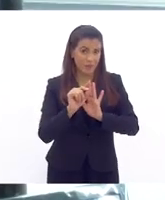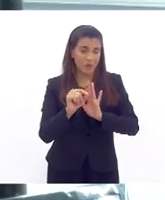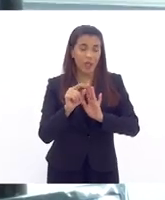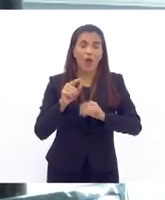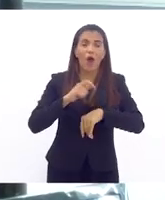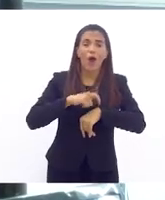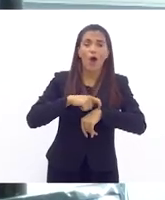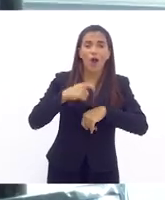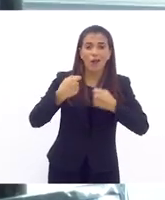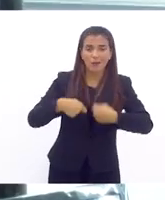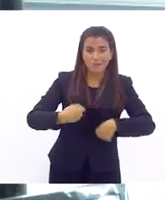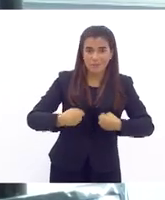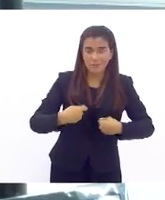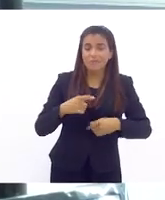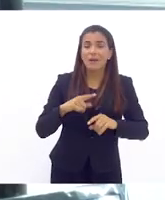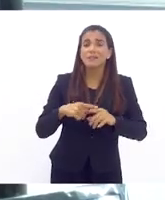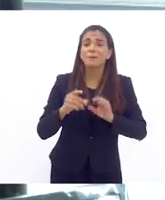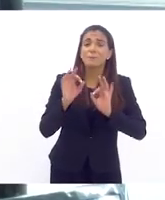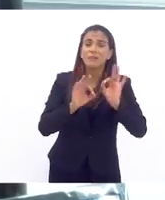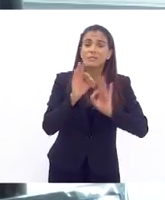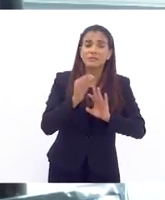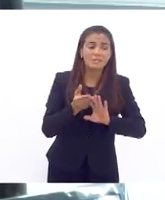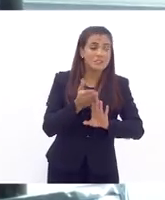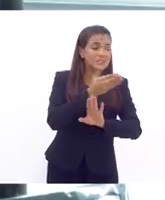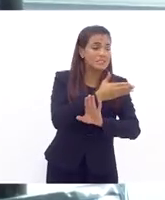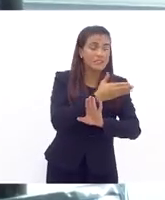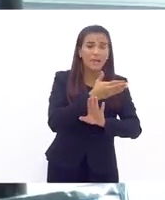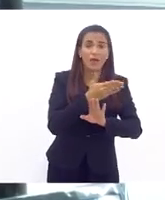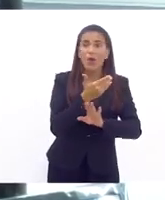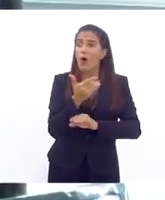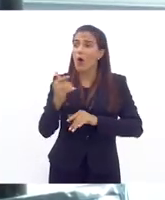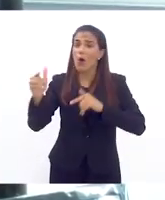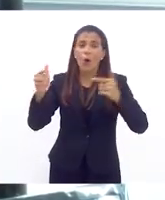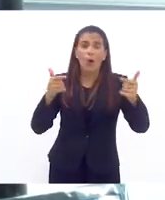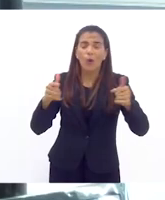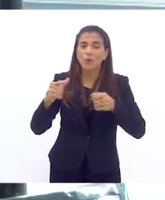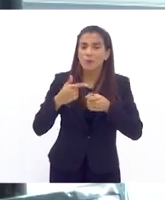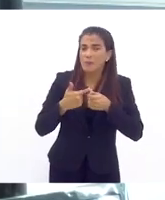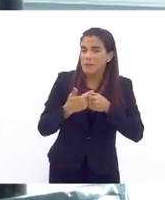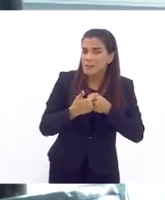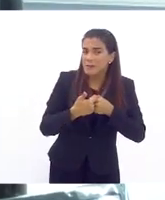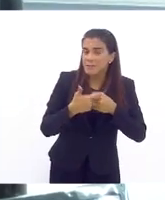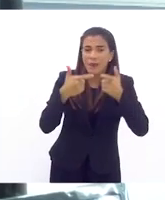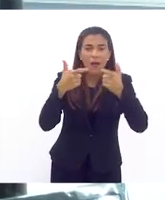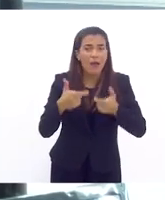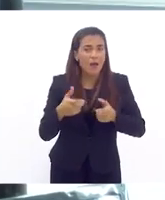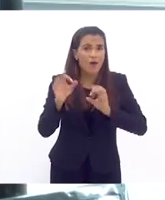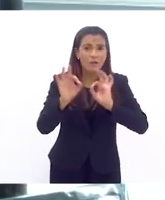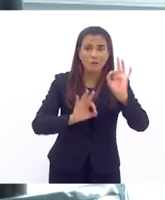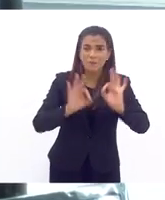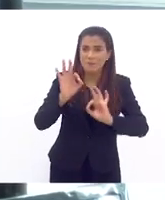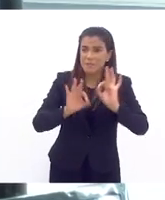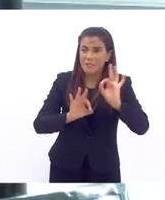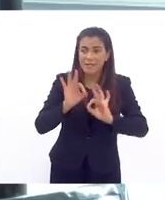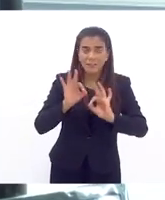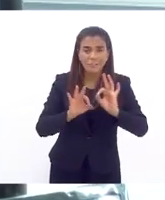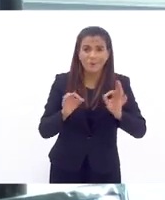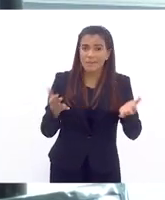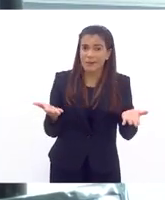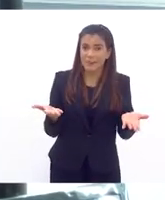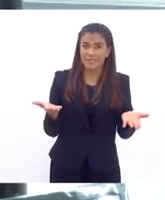é necessário mas E o planejamento disso e os outros municípios Fluminenses Aonde está o planejamento para utilização desse